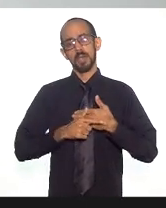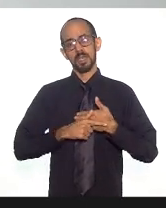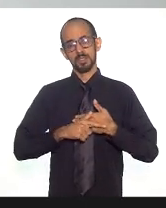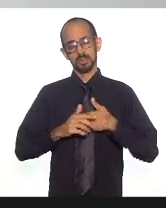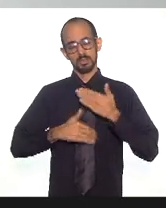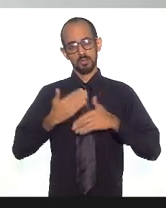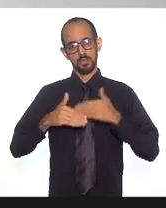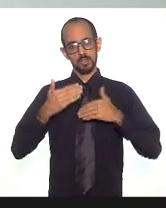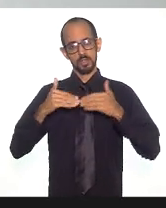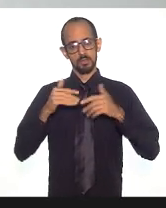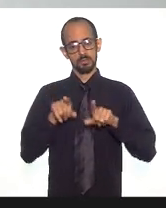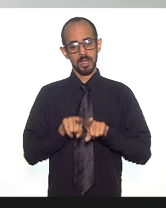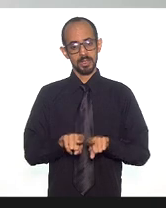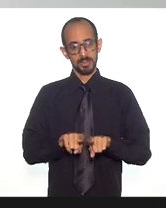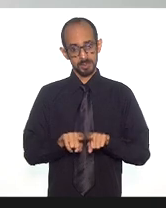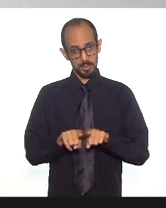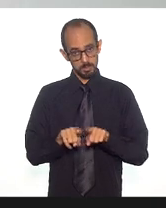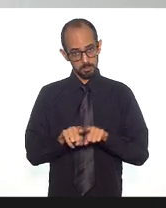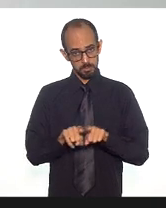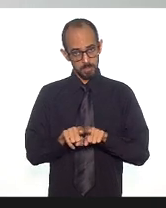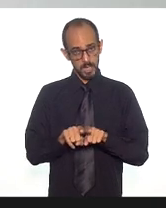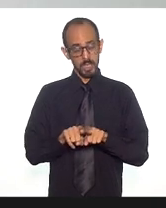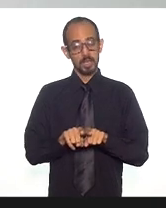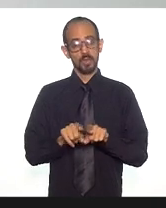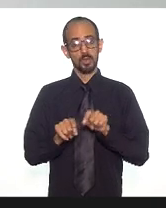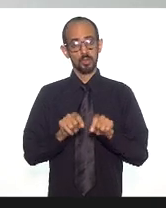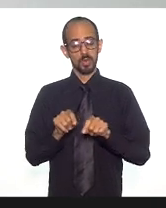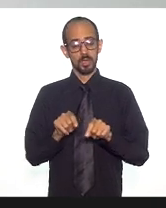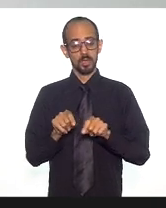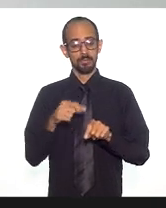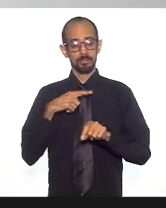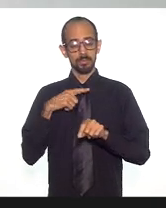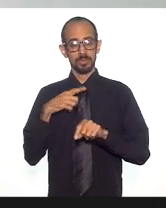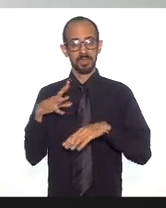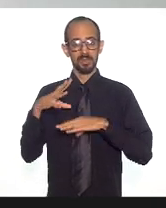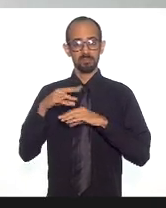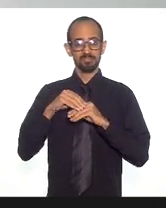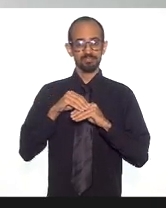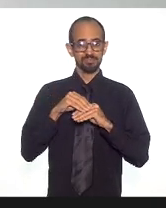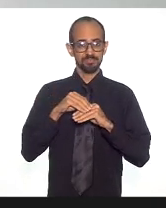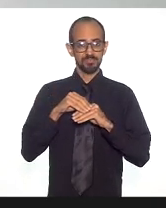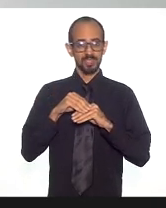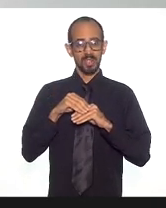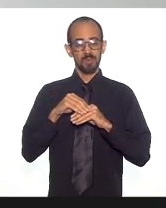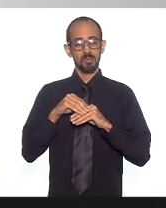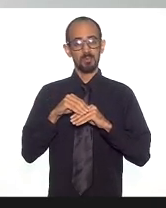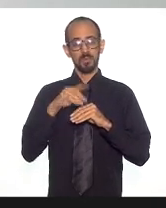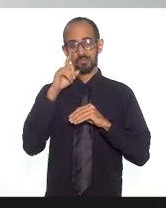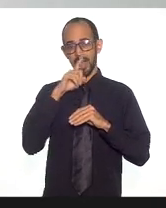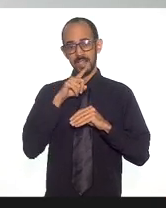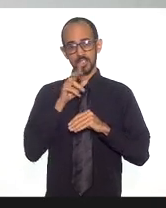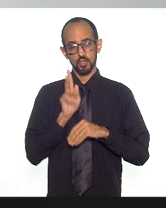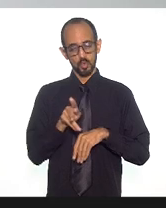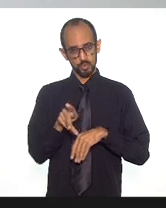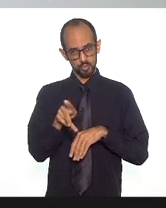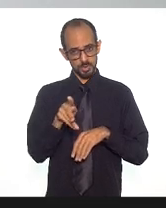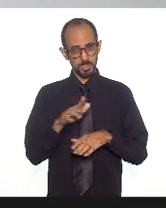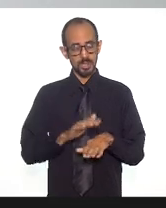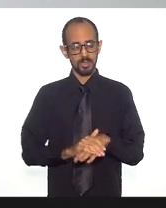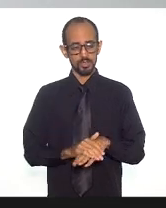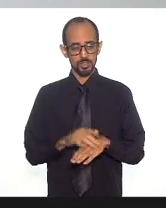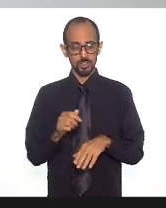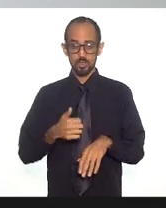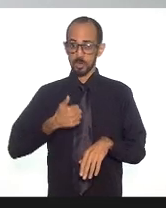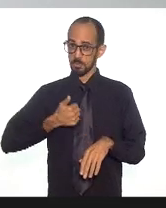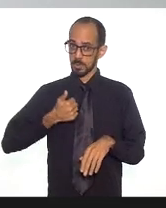desenvolvidos, mas também isso passou a ser acrescentado de alguma linha de descontinuidade. Então, acho que o primeiro